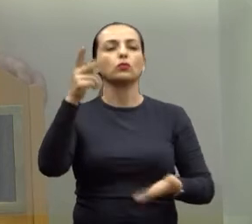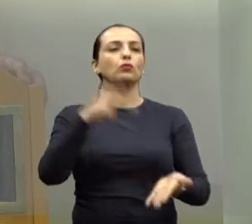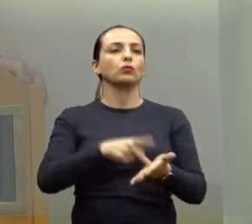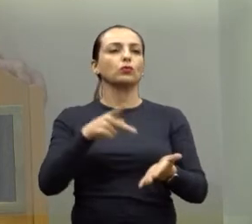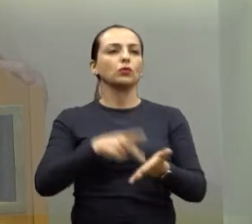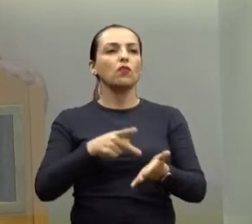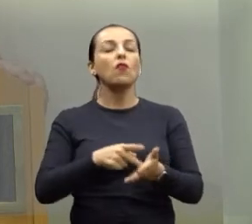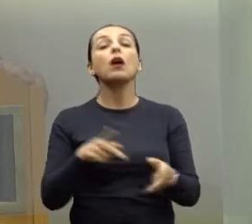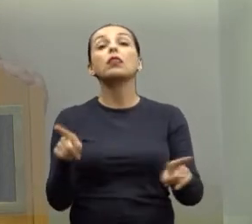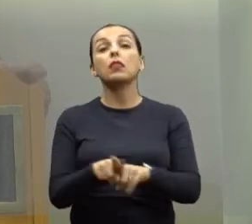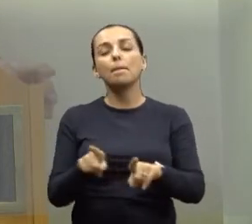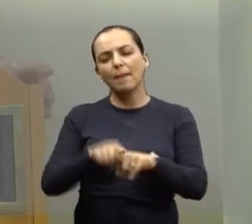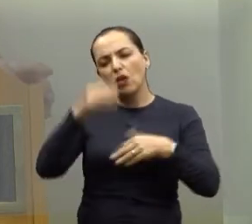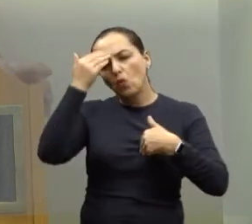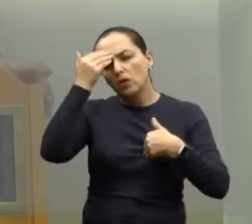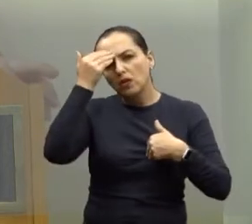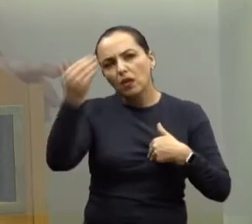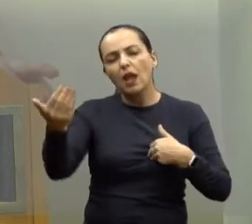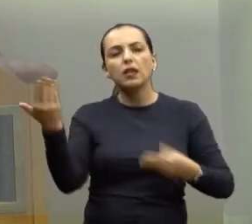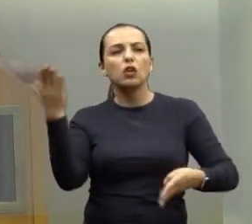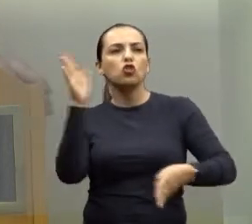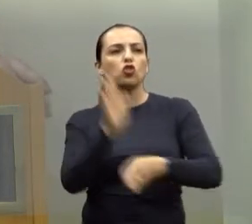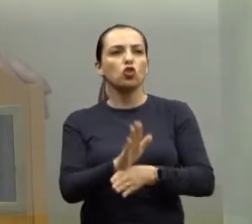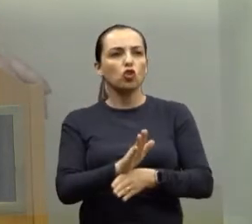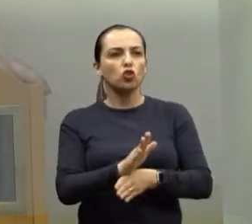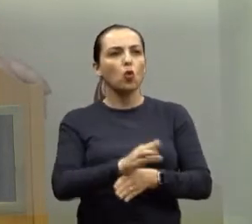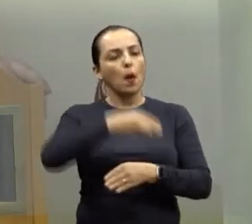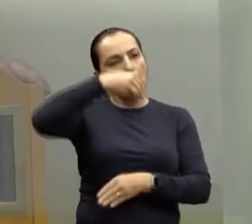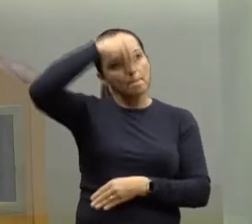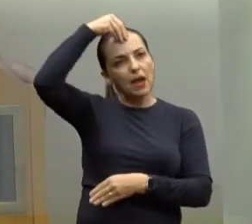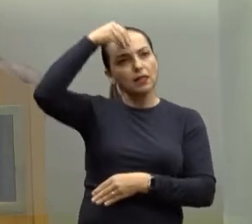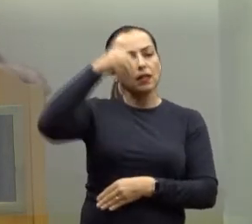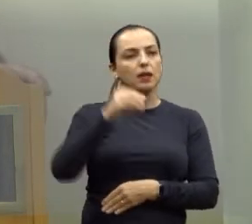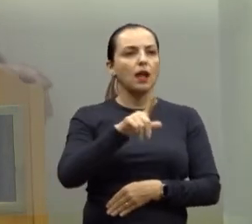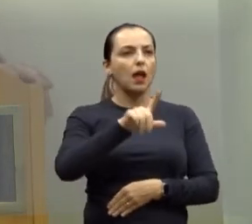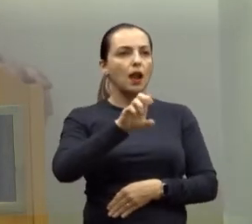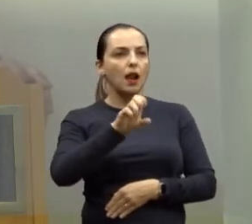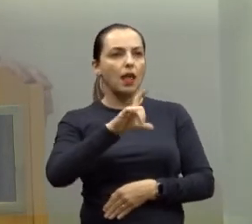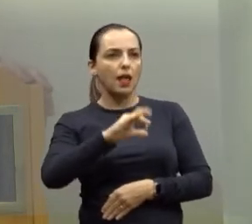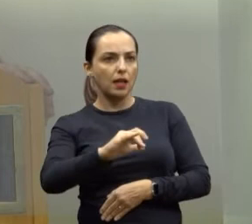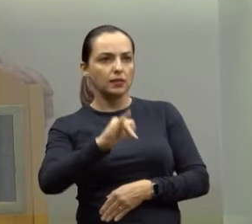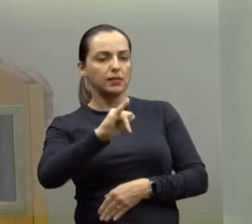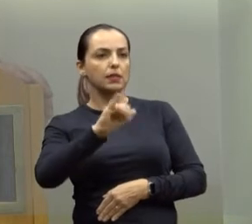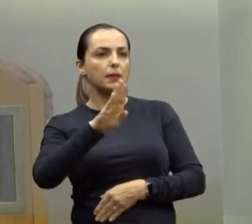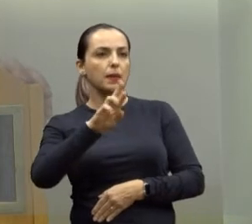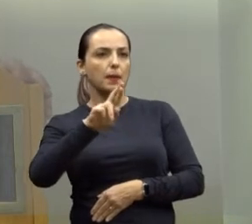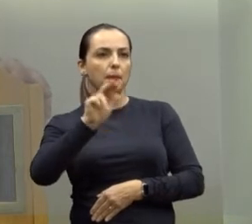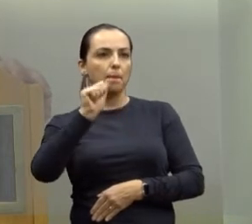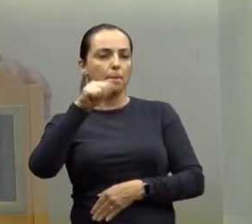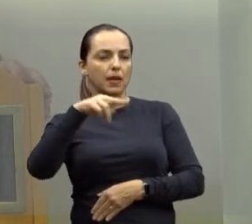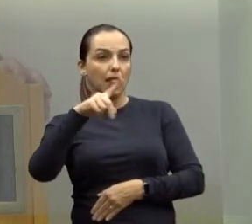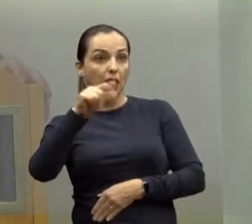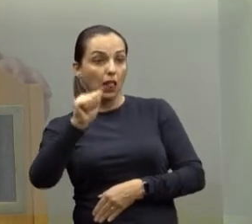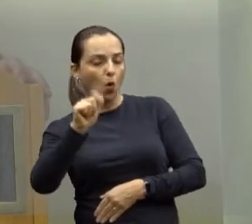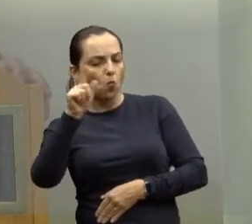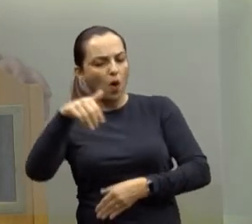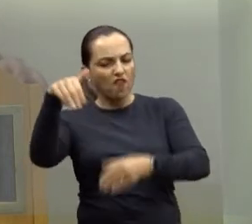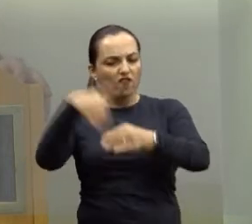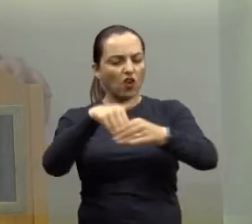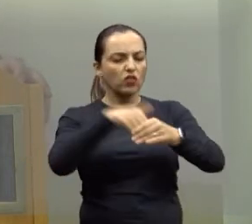e também agradecer quem ajudou a reeleger a nossa madrinha deputada Alice Brandão foi muito bem votada no estado